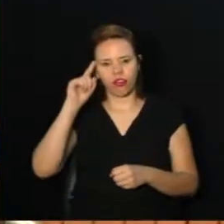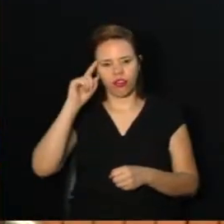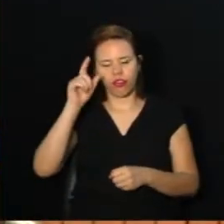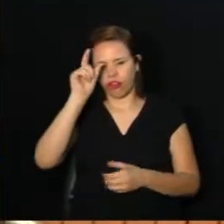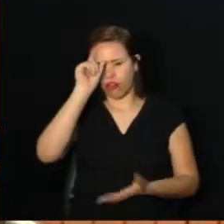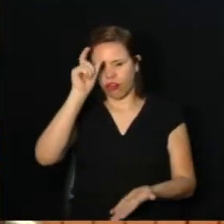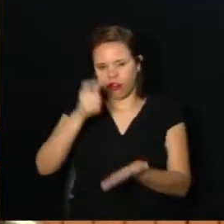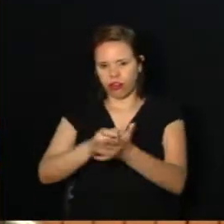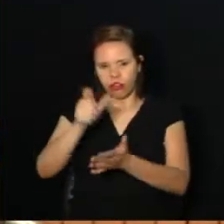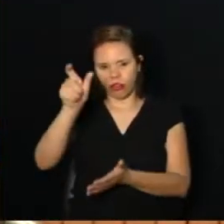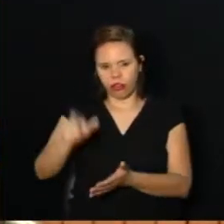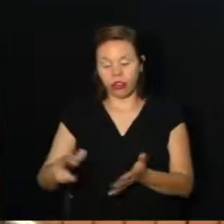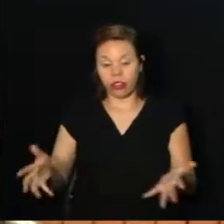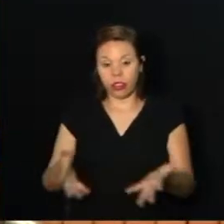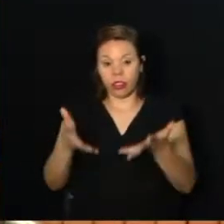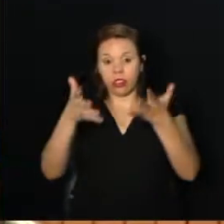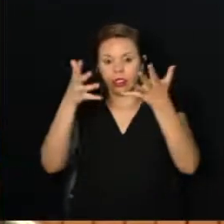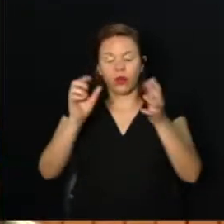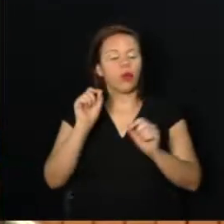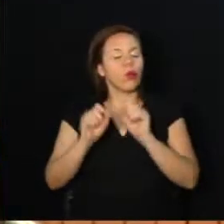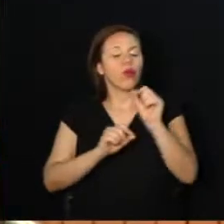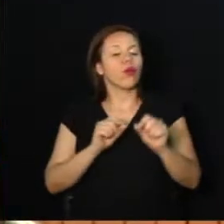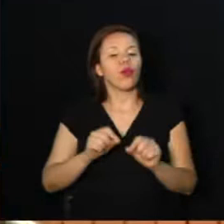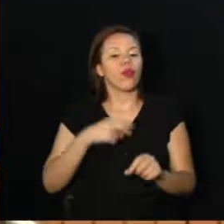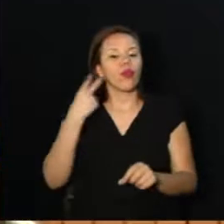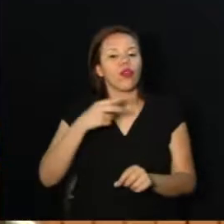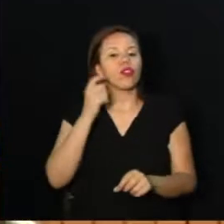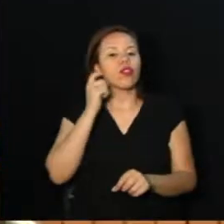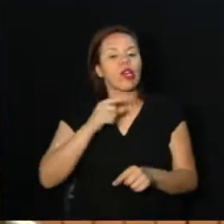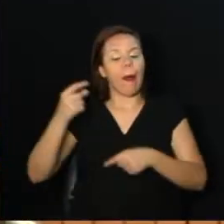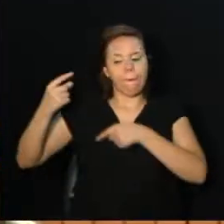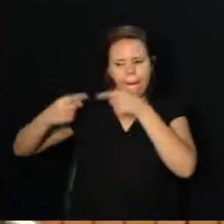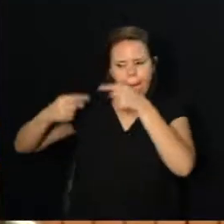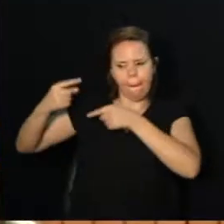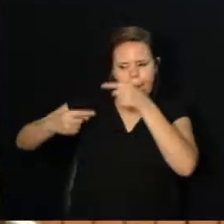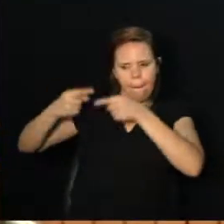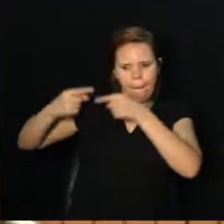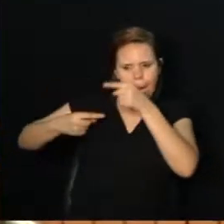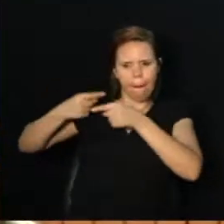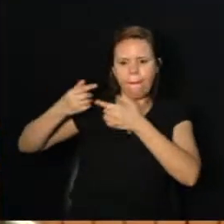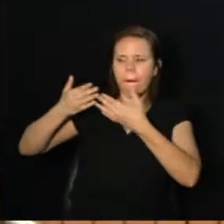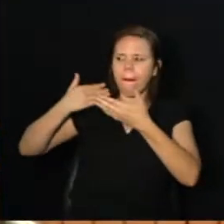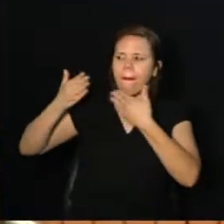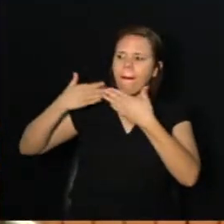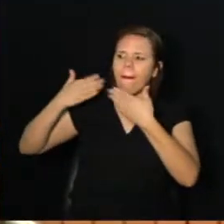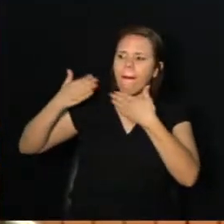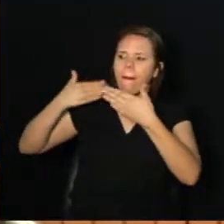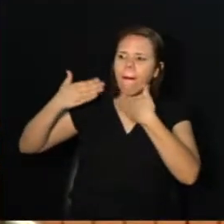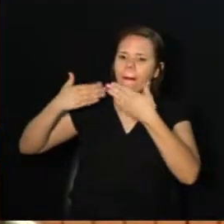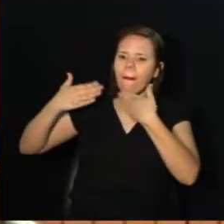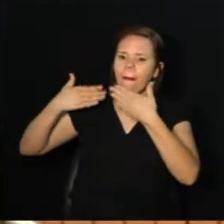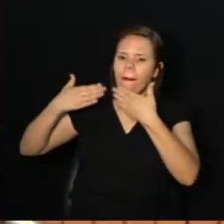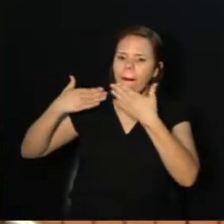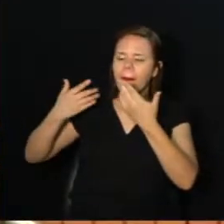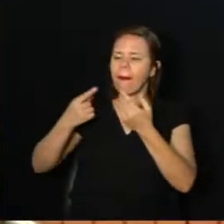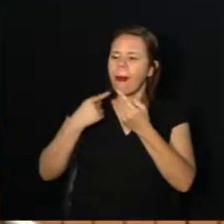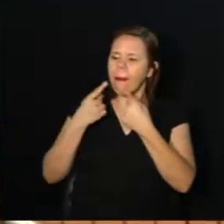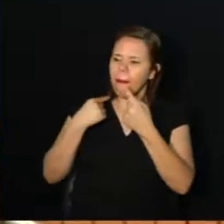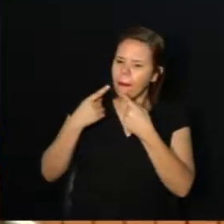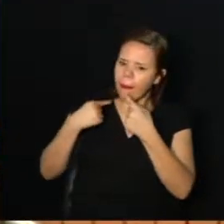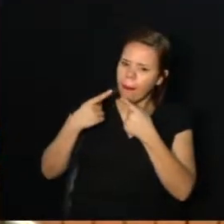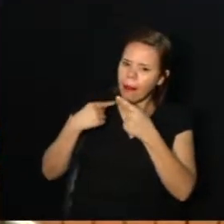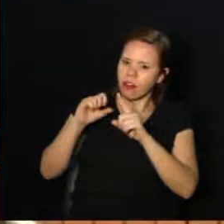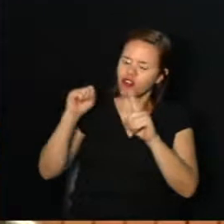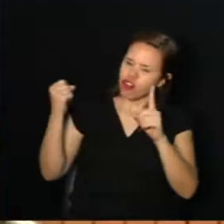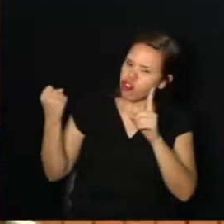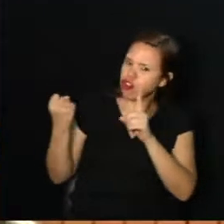estimular exatamente o que o vereador Marcelo Silva está fazendo. Debate, conversa, diálogo. Numa sociedade democrática,